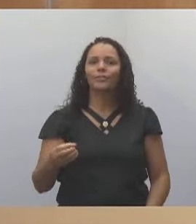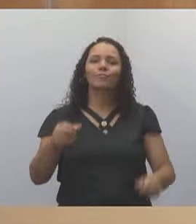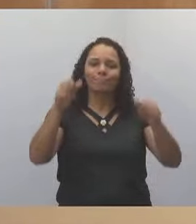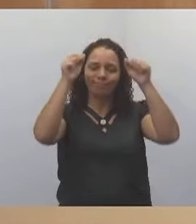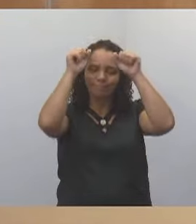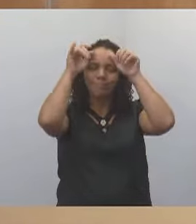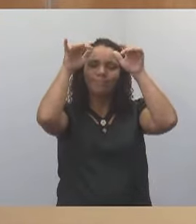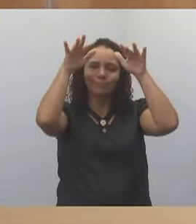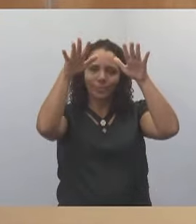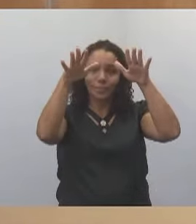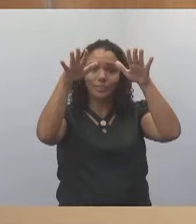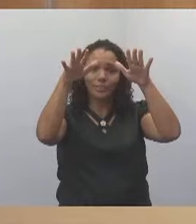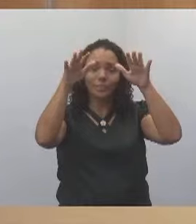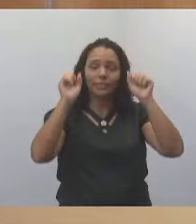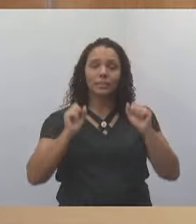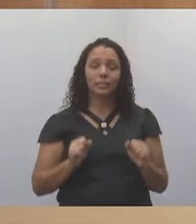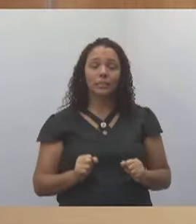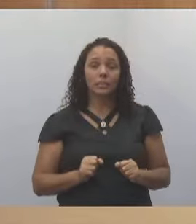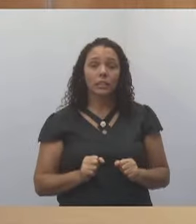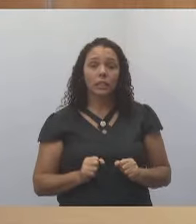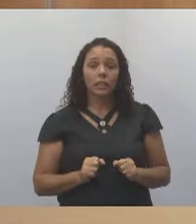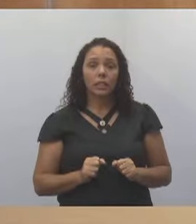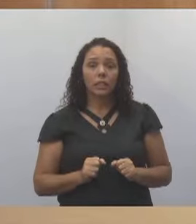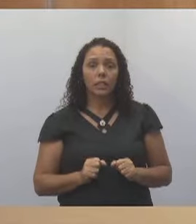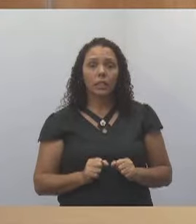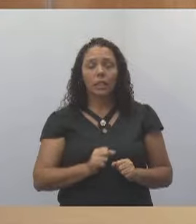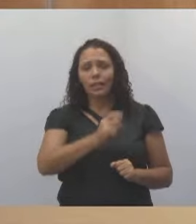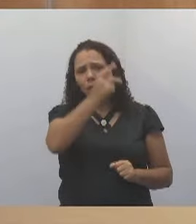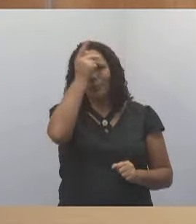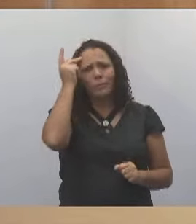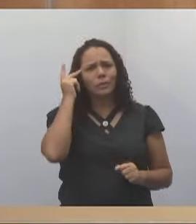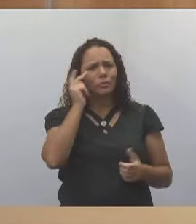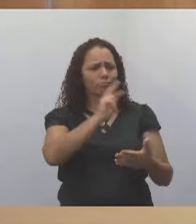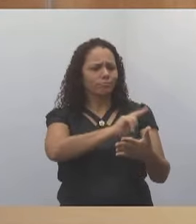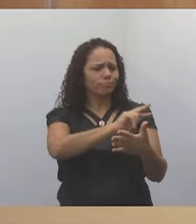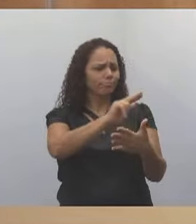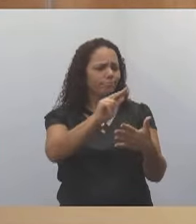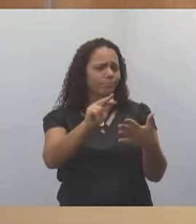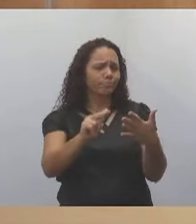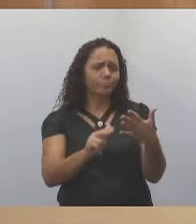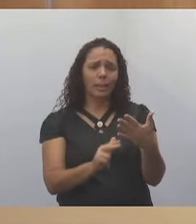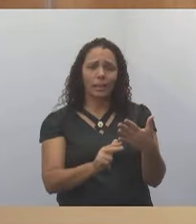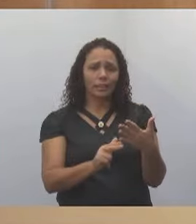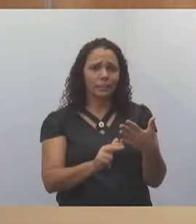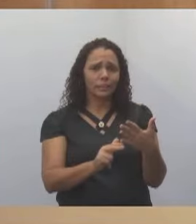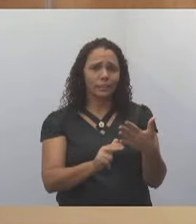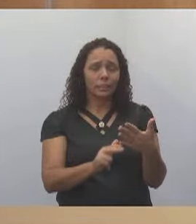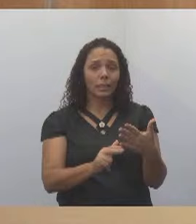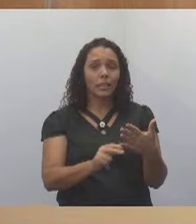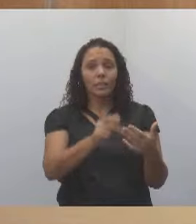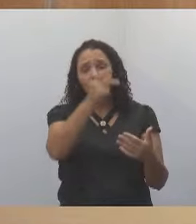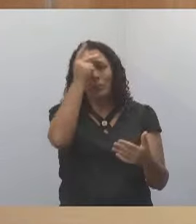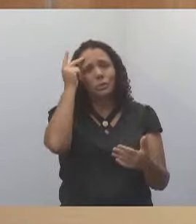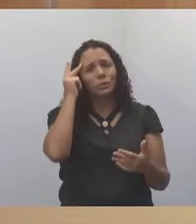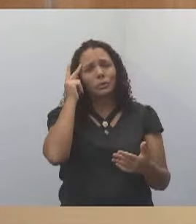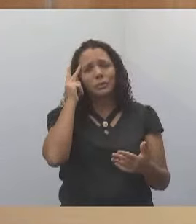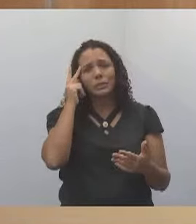espectro autista e muitas pessoas que não suportam